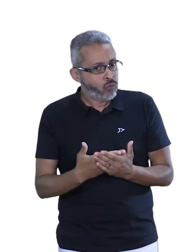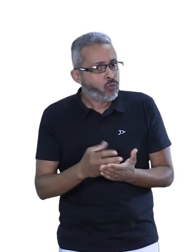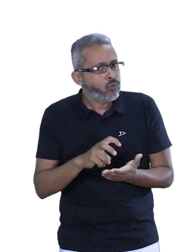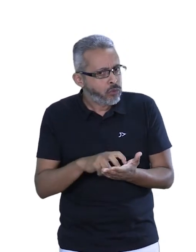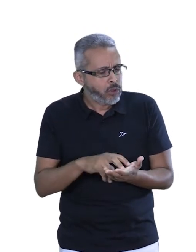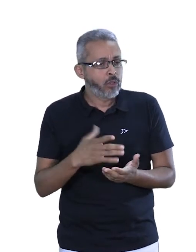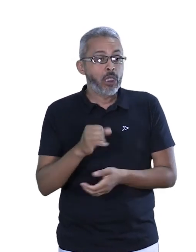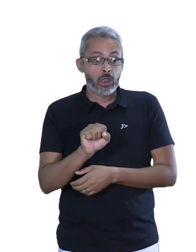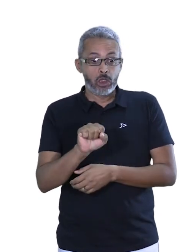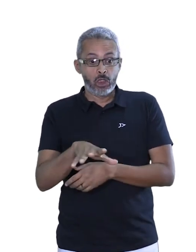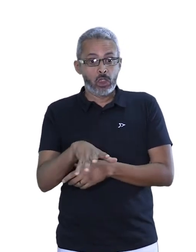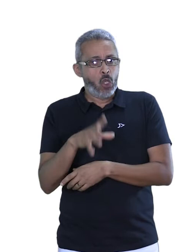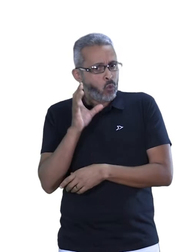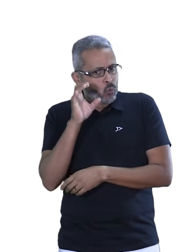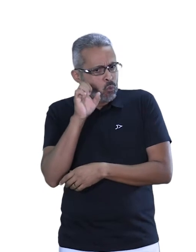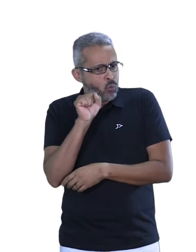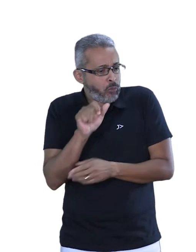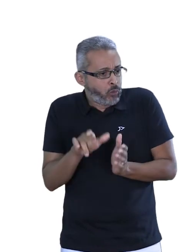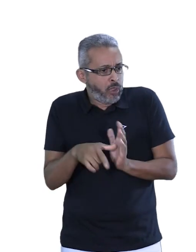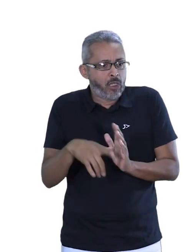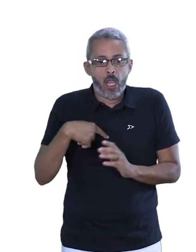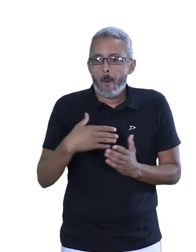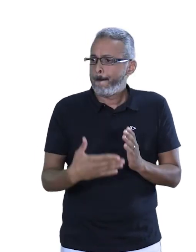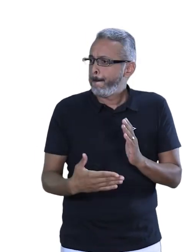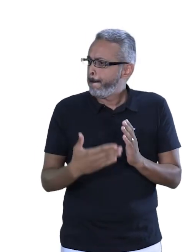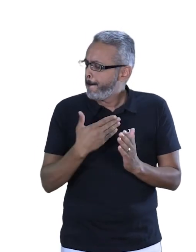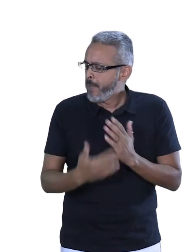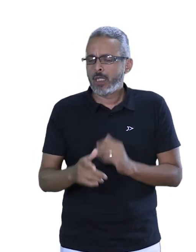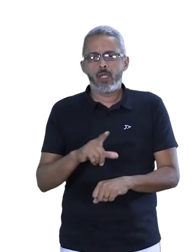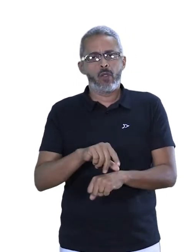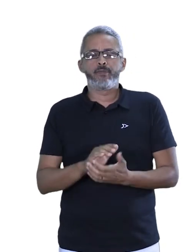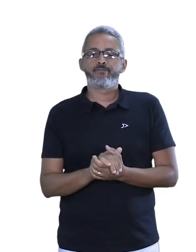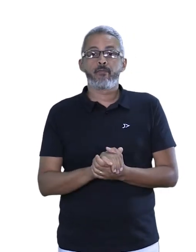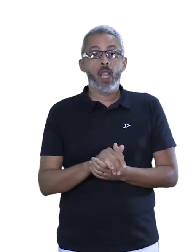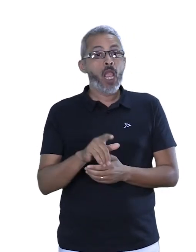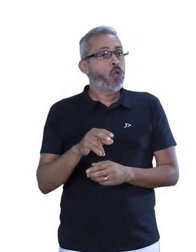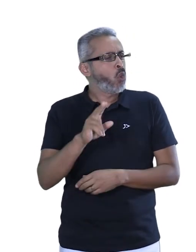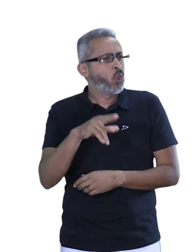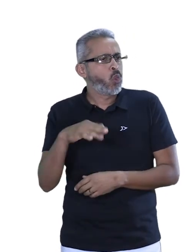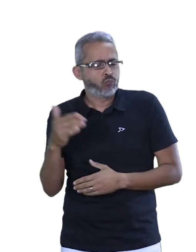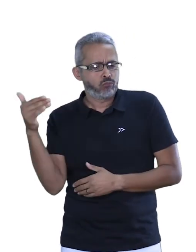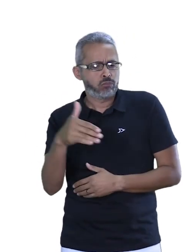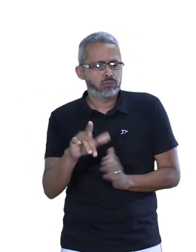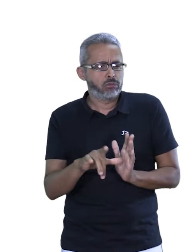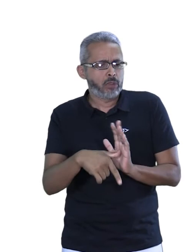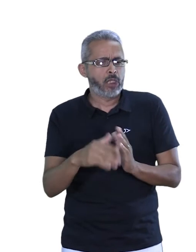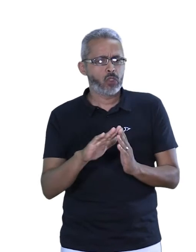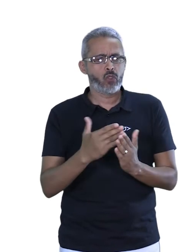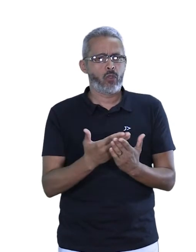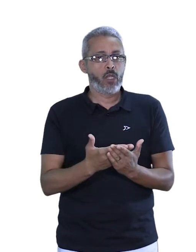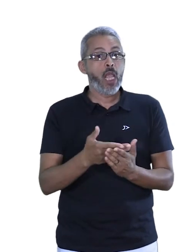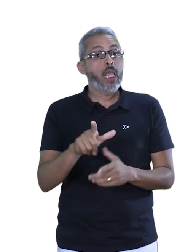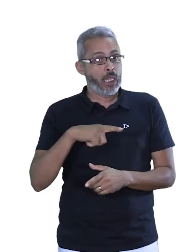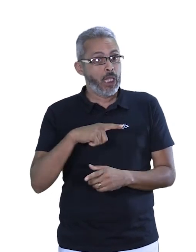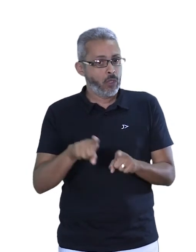for dormir tarde, posso perder a hora. Conversa de mãe. Eu nunca cheguei atrasada na escola. Além disso, sou